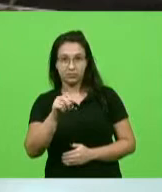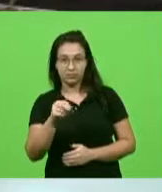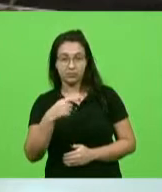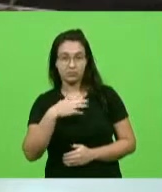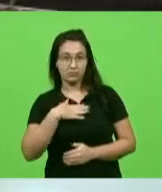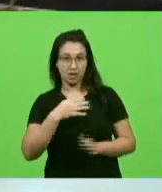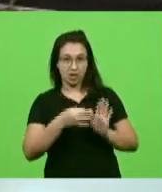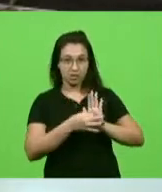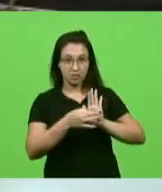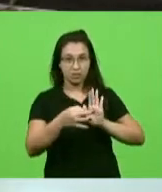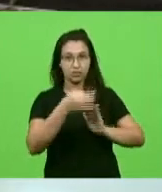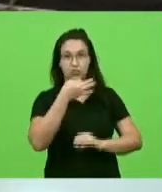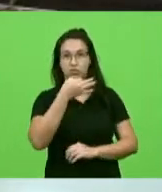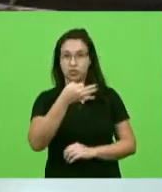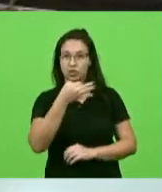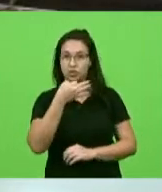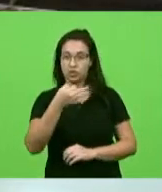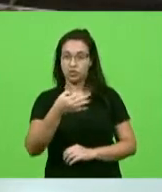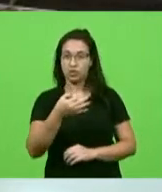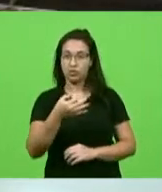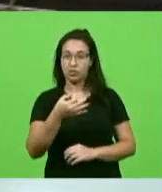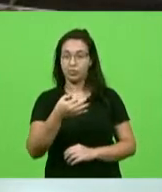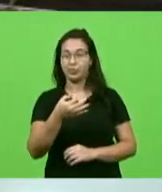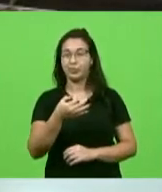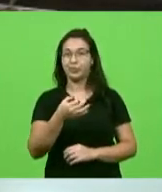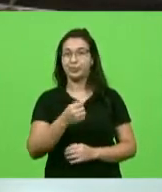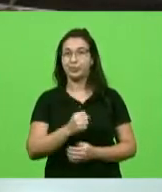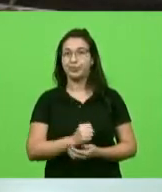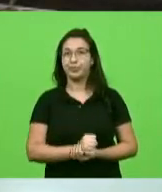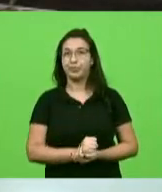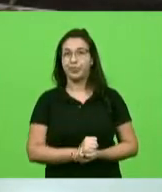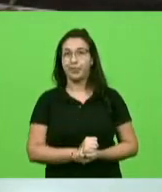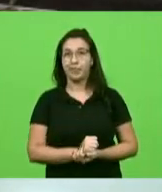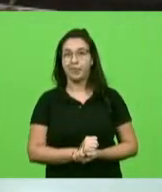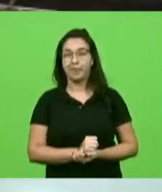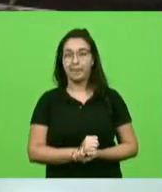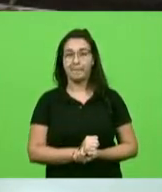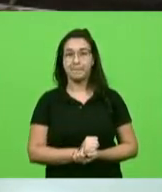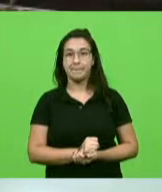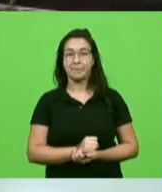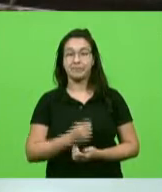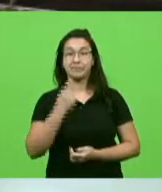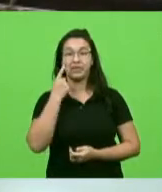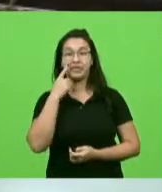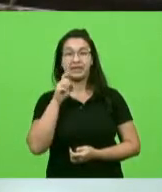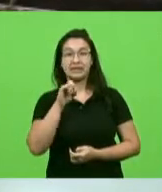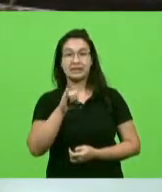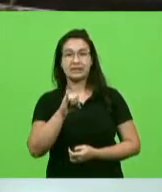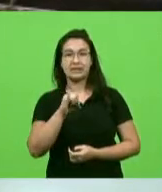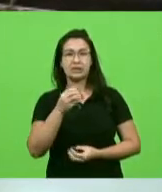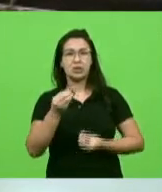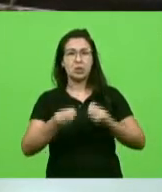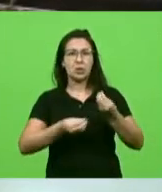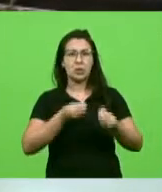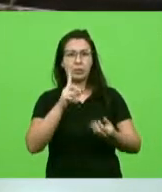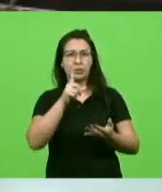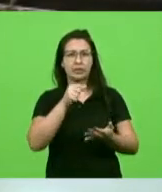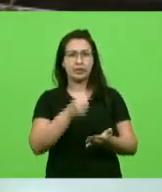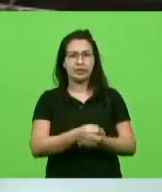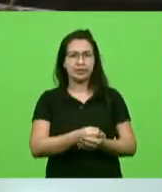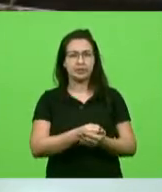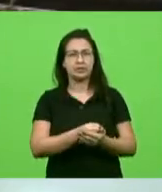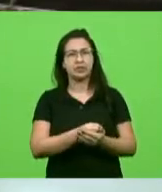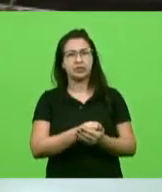sugerindo que buscássemos o teor desta decisão, teor integral